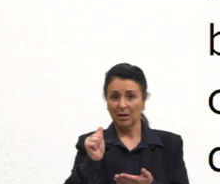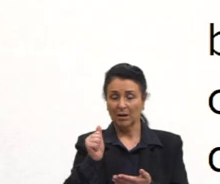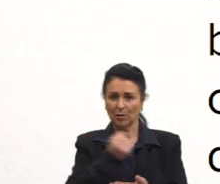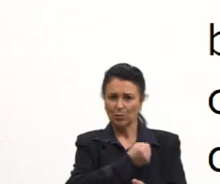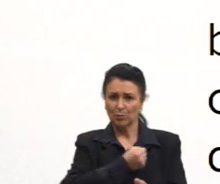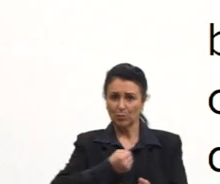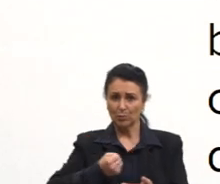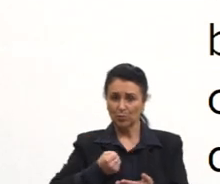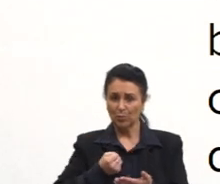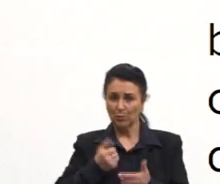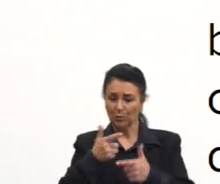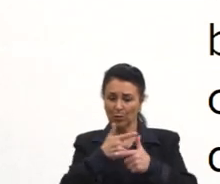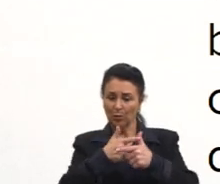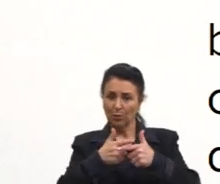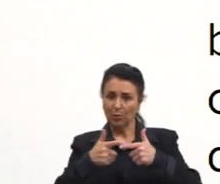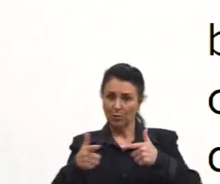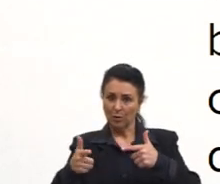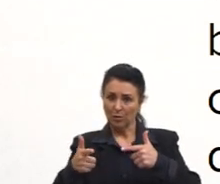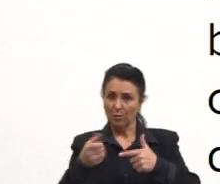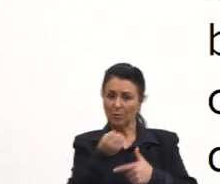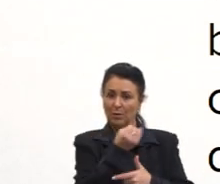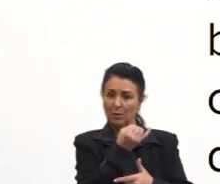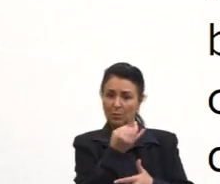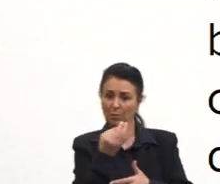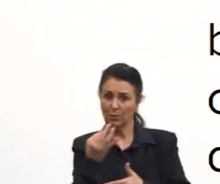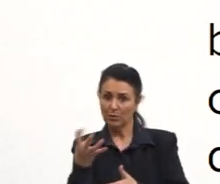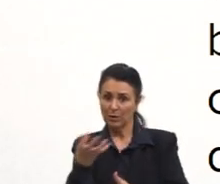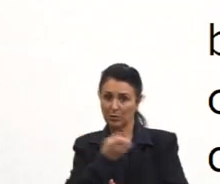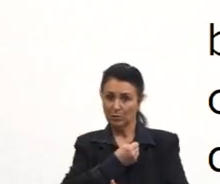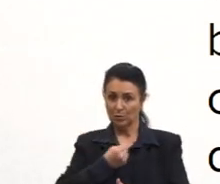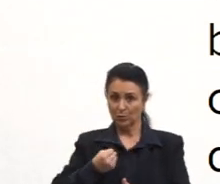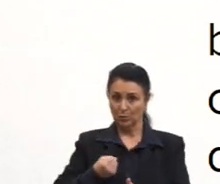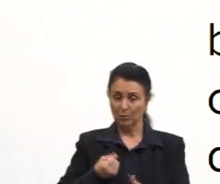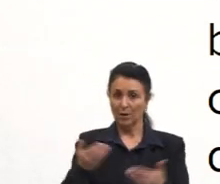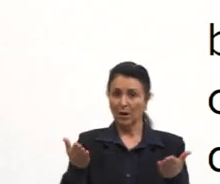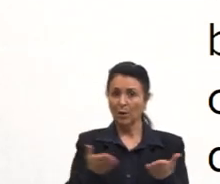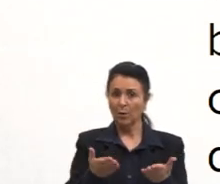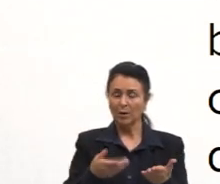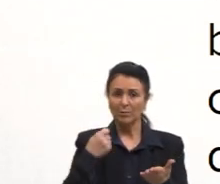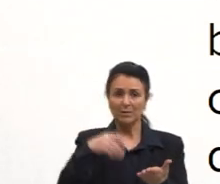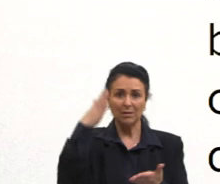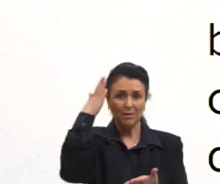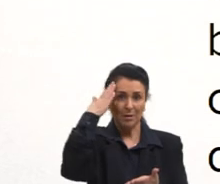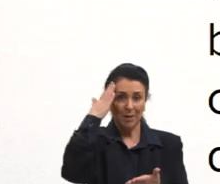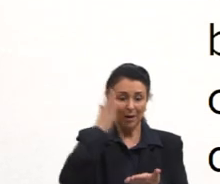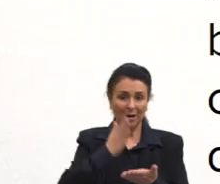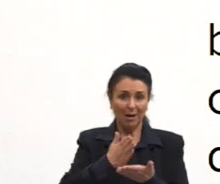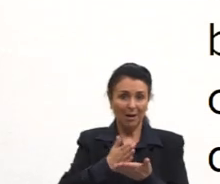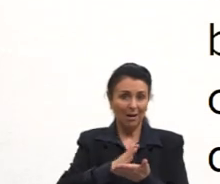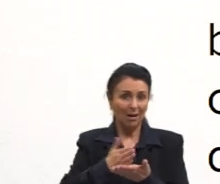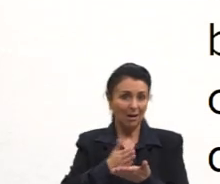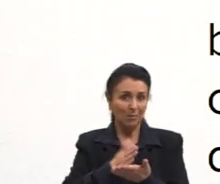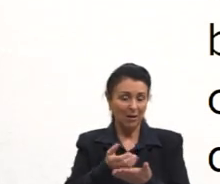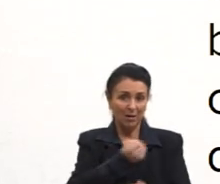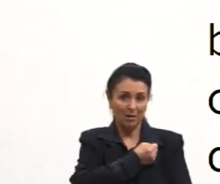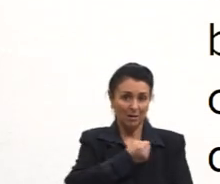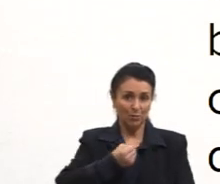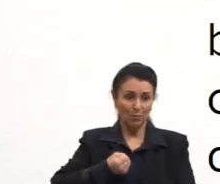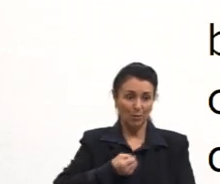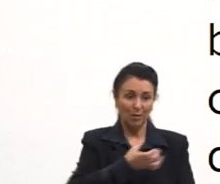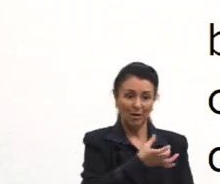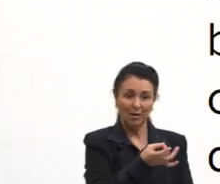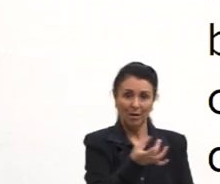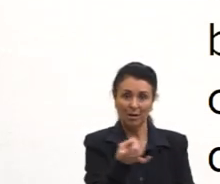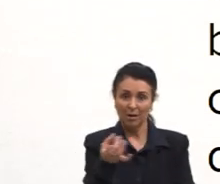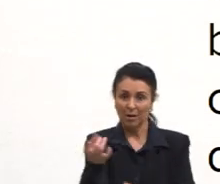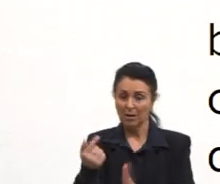soma desses números pela quantidade deles determine a média aritmética dos números em cada item